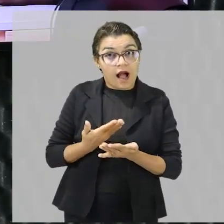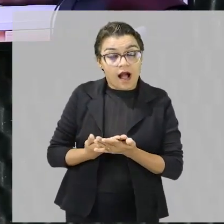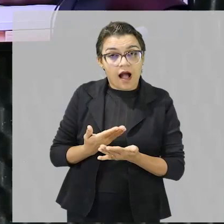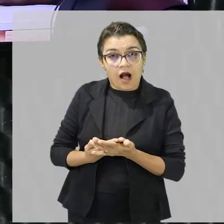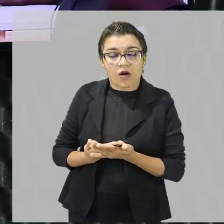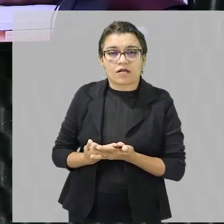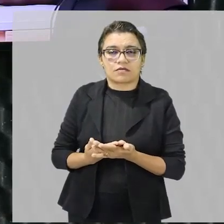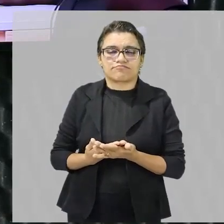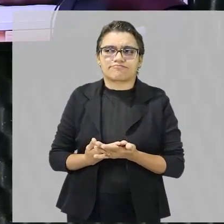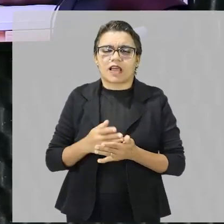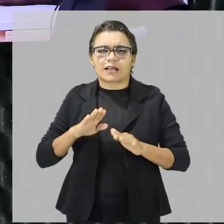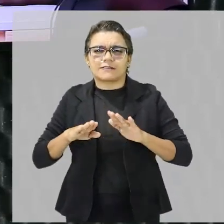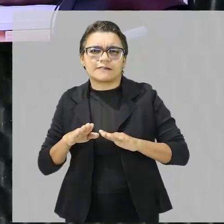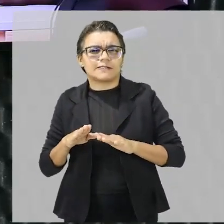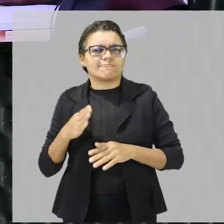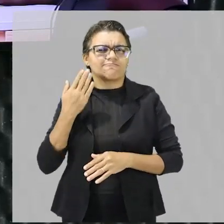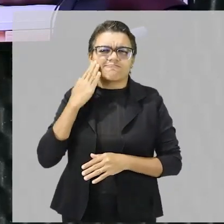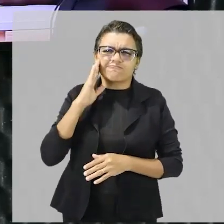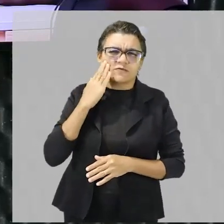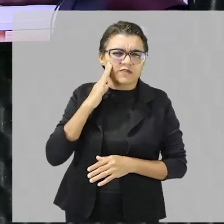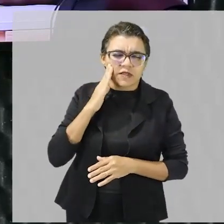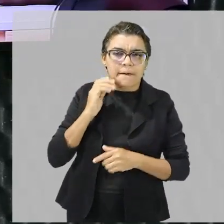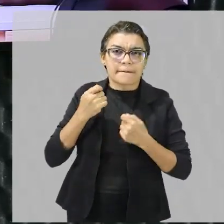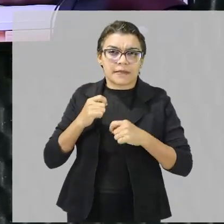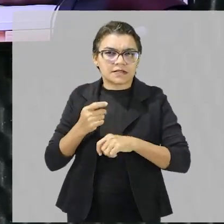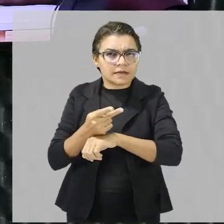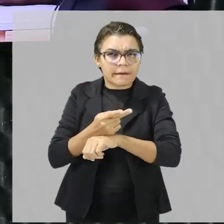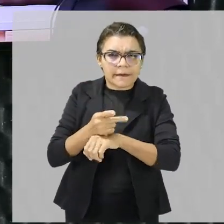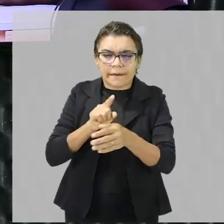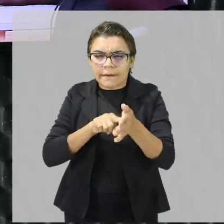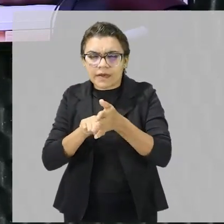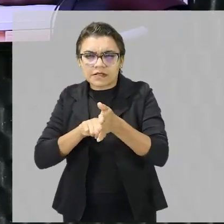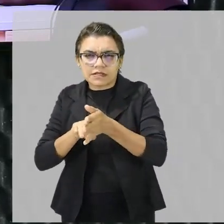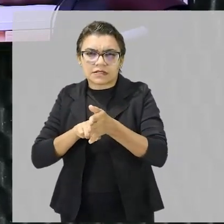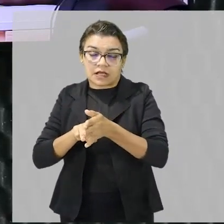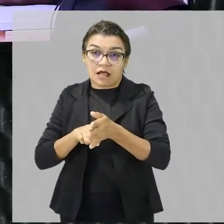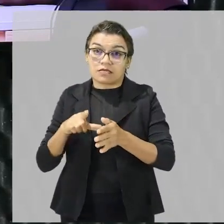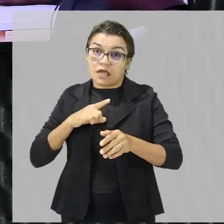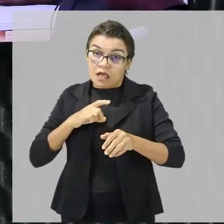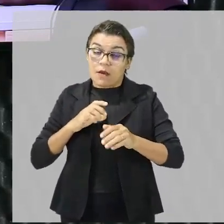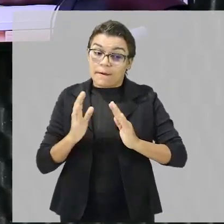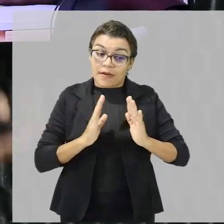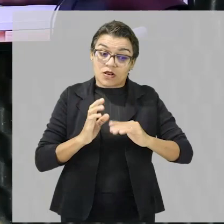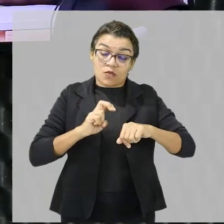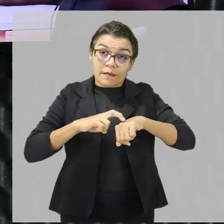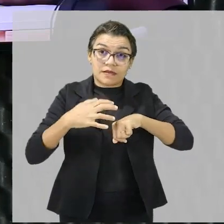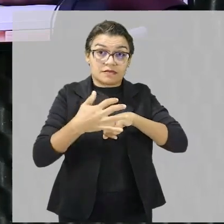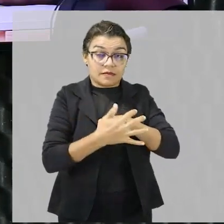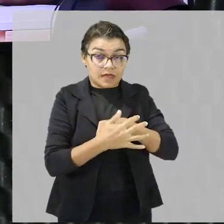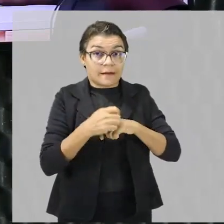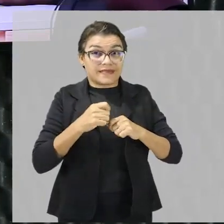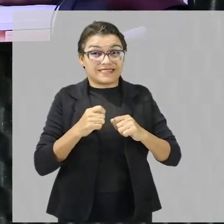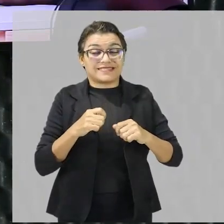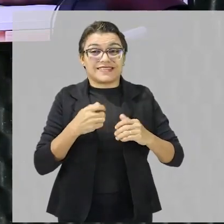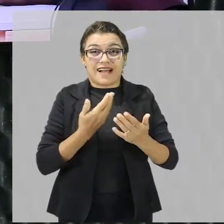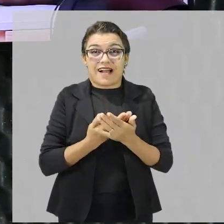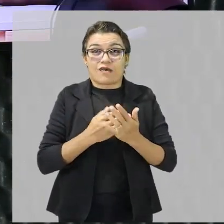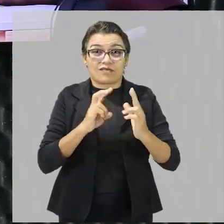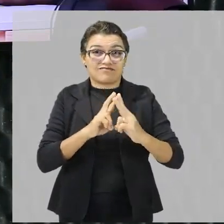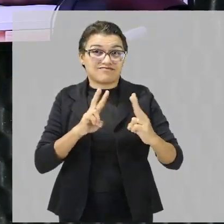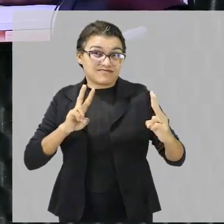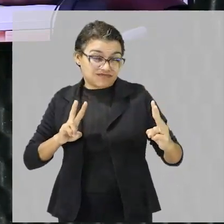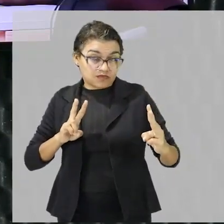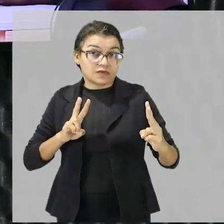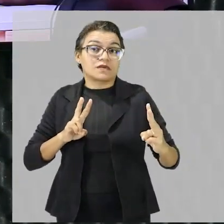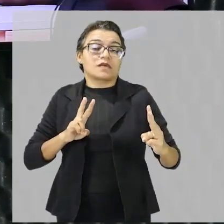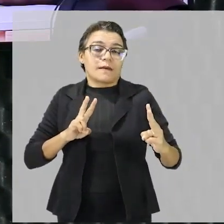aí de pandemia em que nós tivemos essas aulas remotas, né? Claro, não foi alcançado a contento. Então, nós